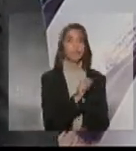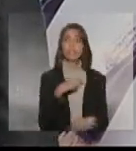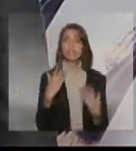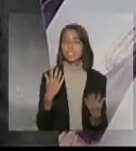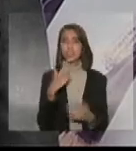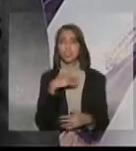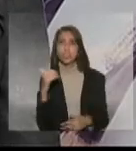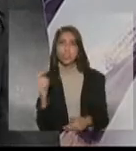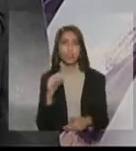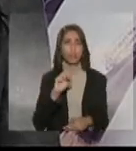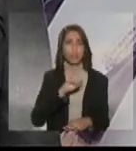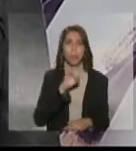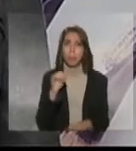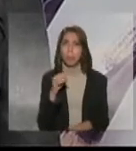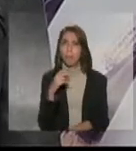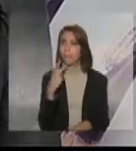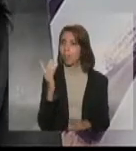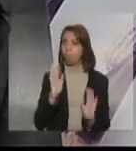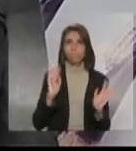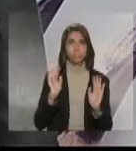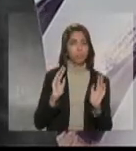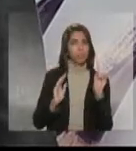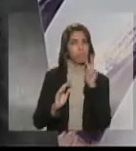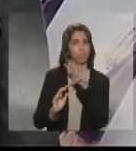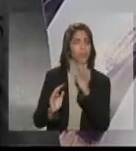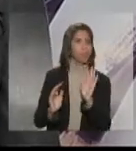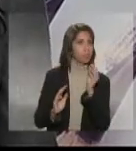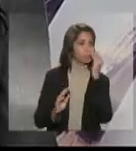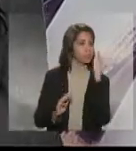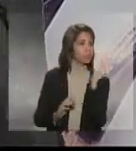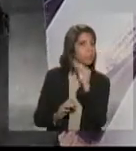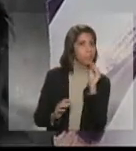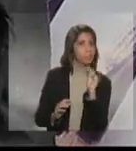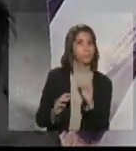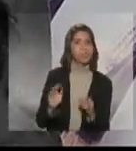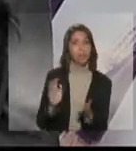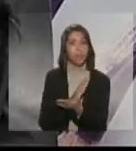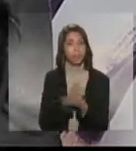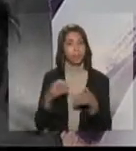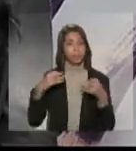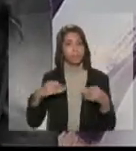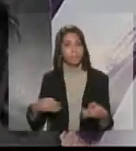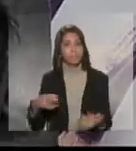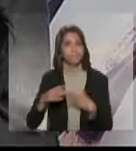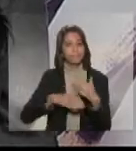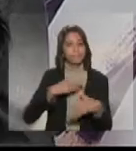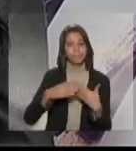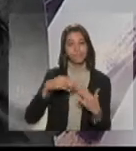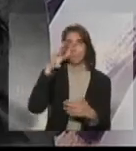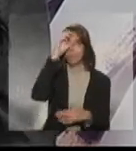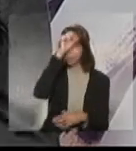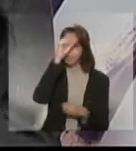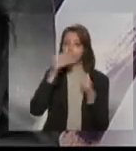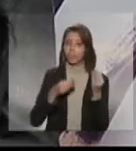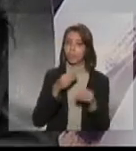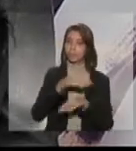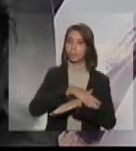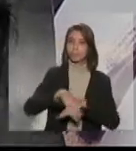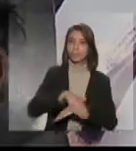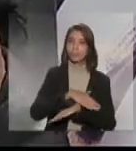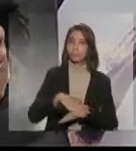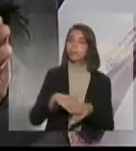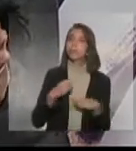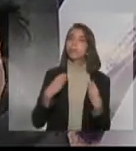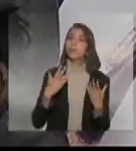subi a se chamar hoje falar qualquer coisa você não pode olhar em certas posturas que a gente vai aprendendo a ter na rua